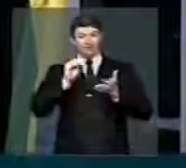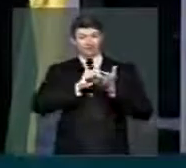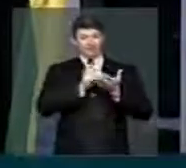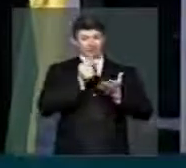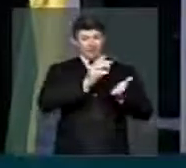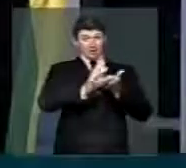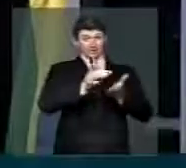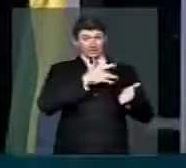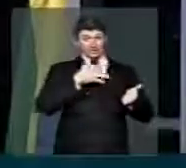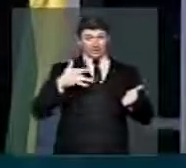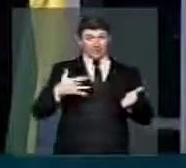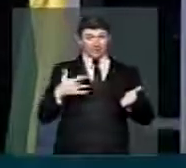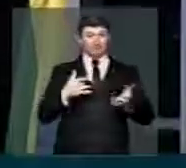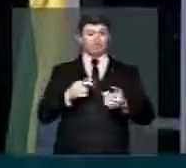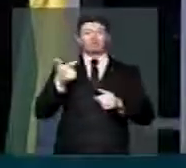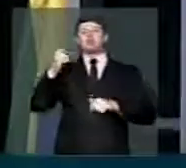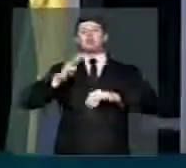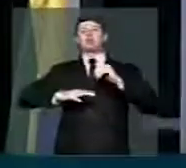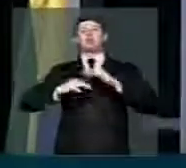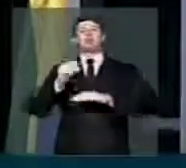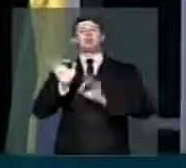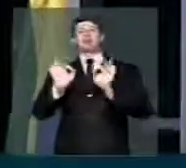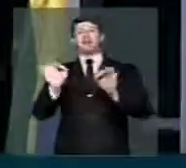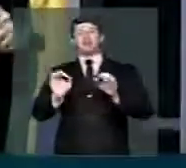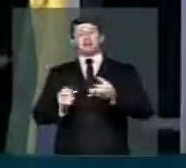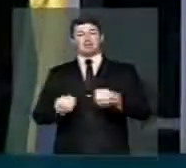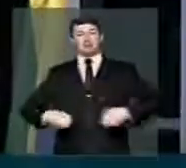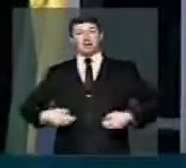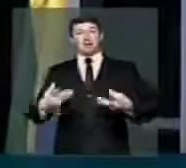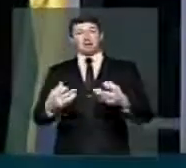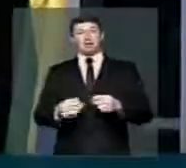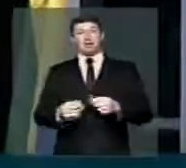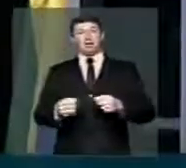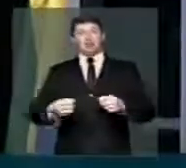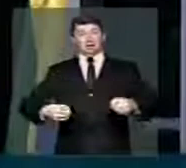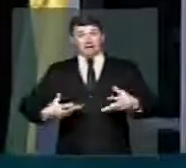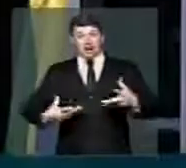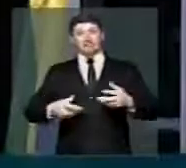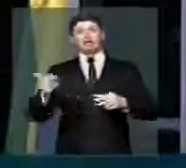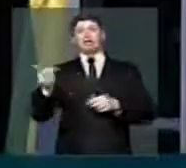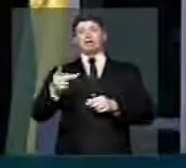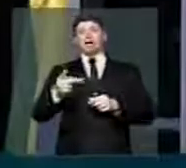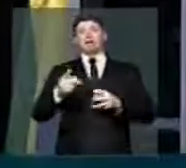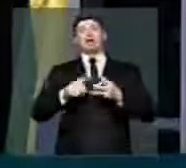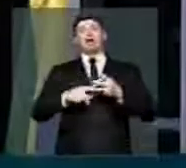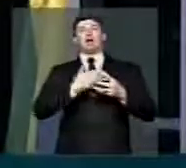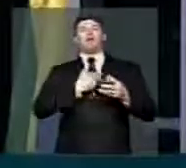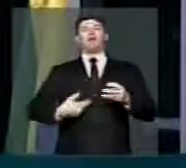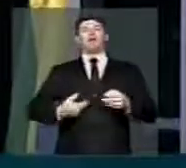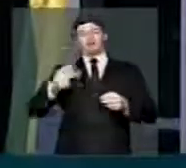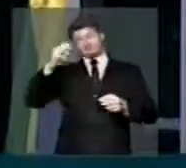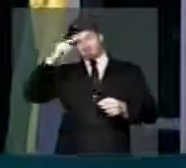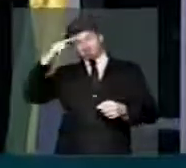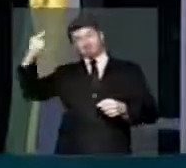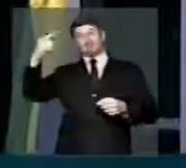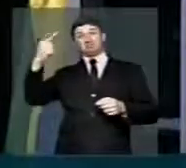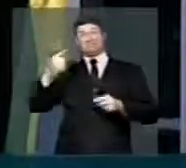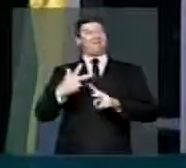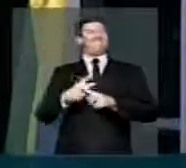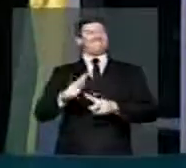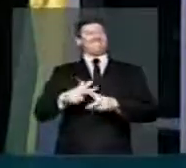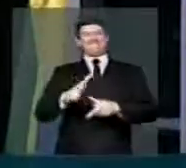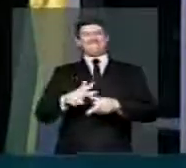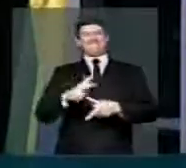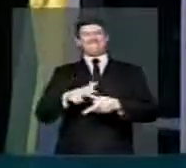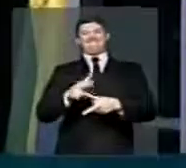recursos na saúde, não se tem competência para gastar, quando gasta, gasta mal, e o governo tem a brilhante ideia de tentar uma